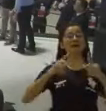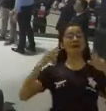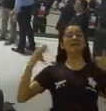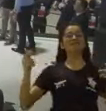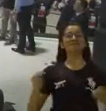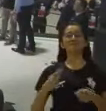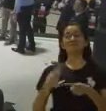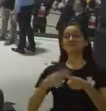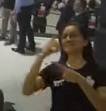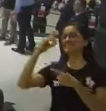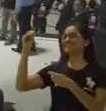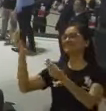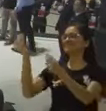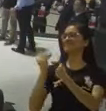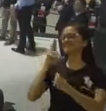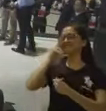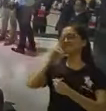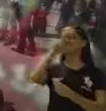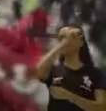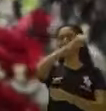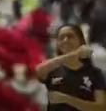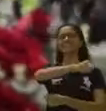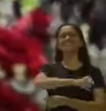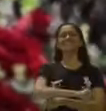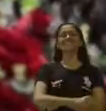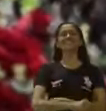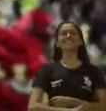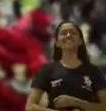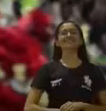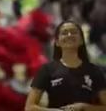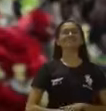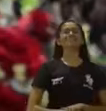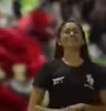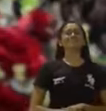porque ele me fortalece.